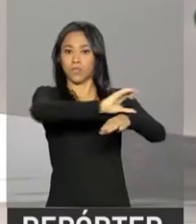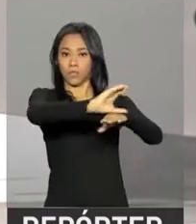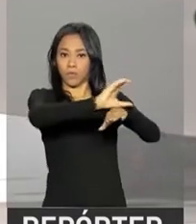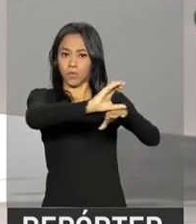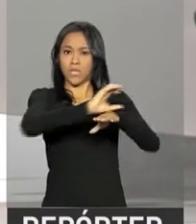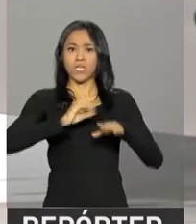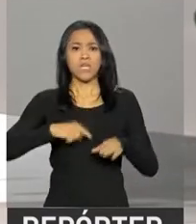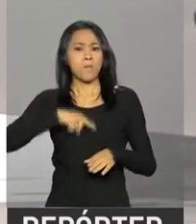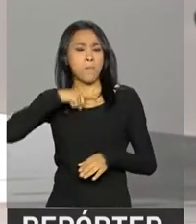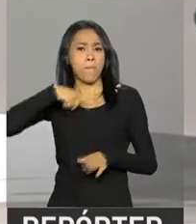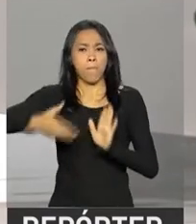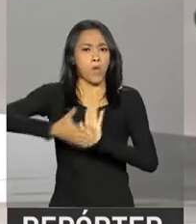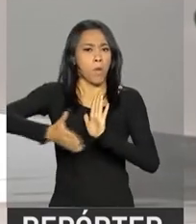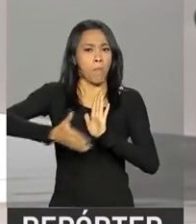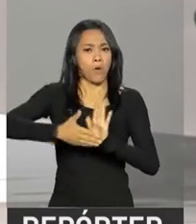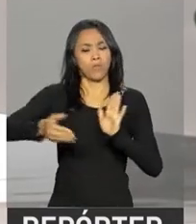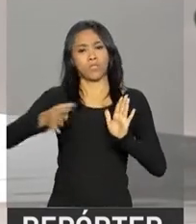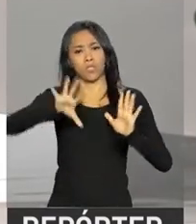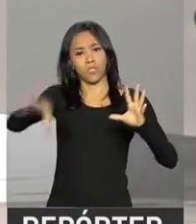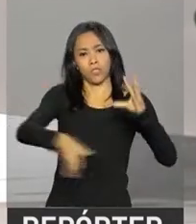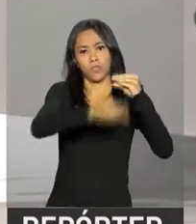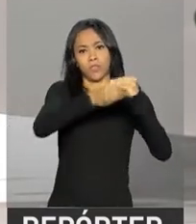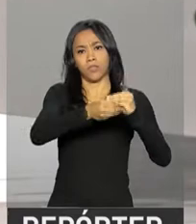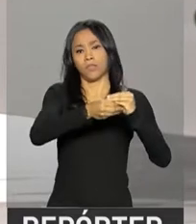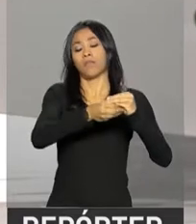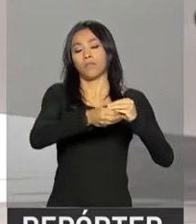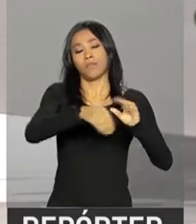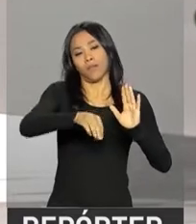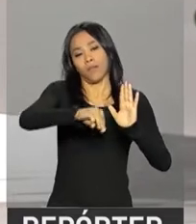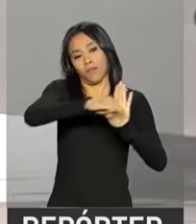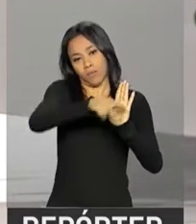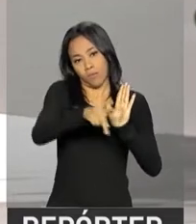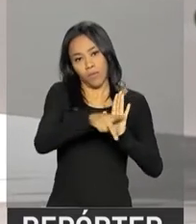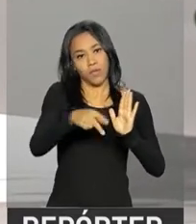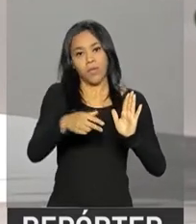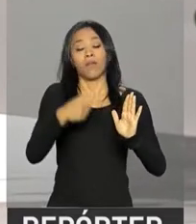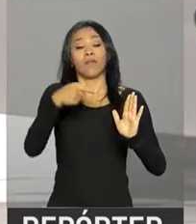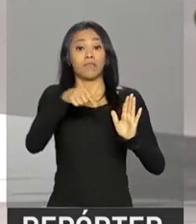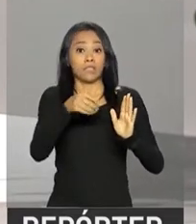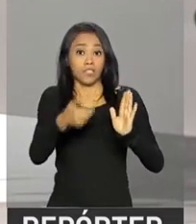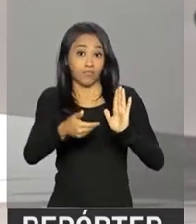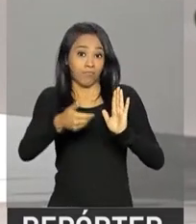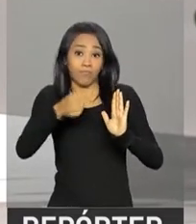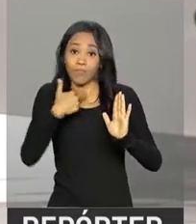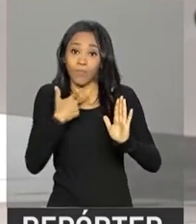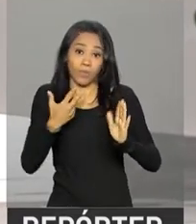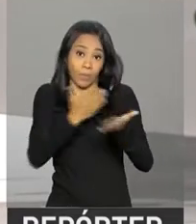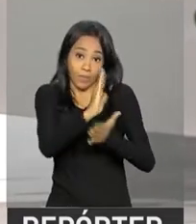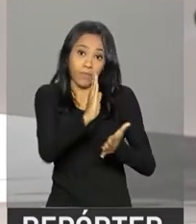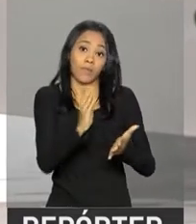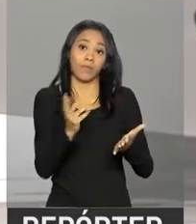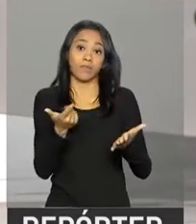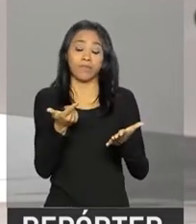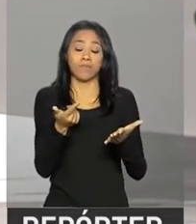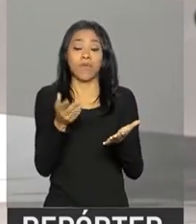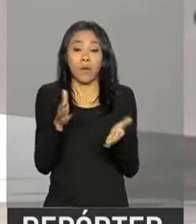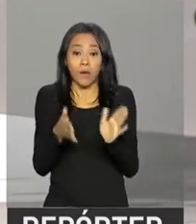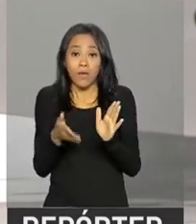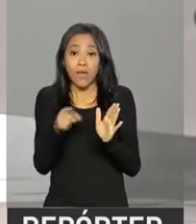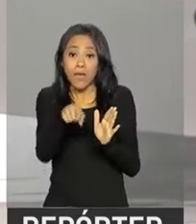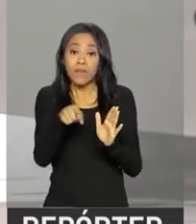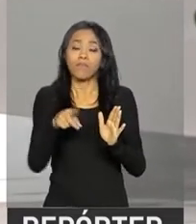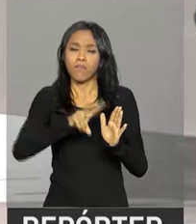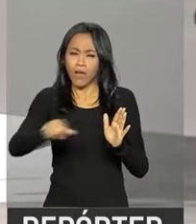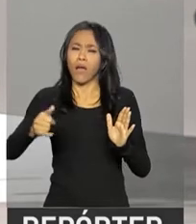proposta de emenda à constituição pode ser aprovado a tv nbr vai transmitir a assinatura deste decreto